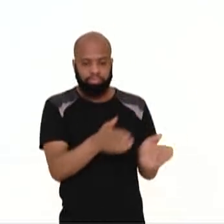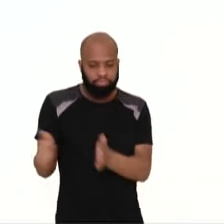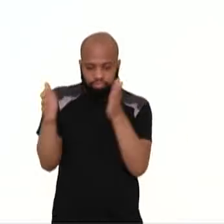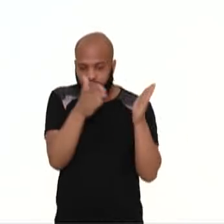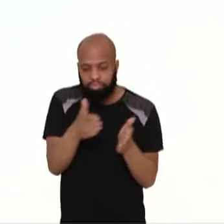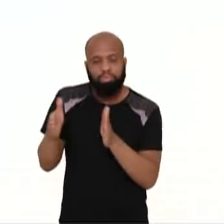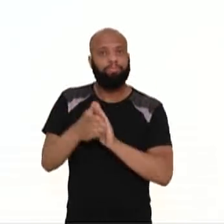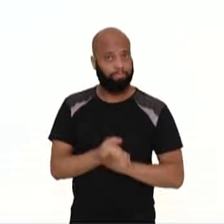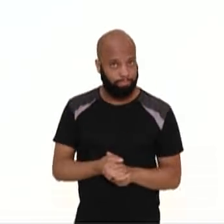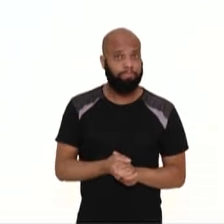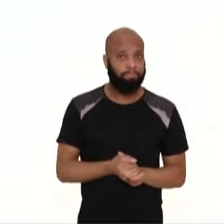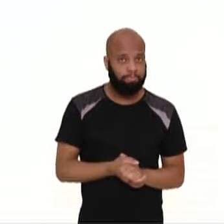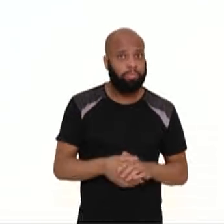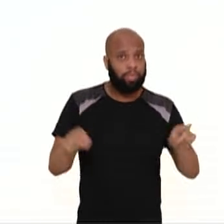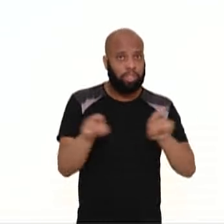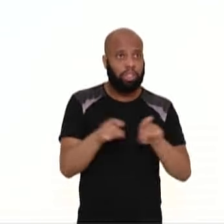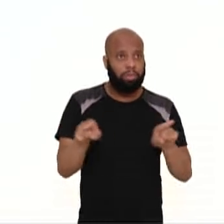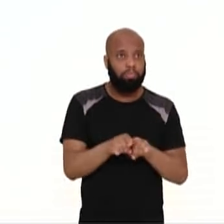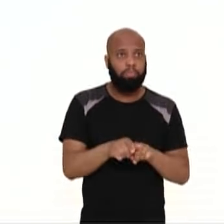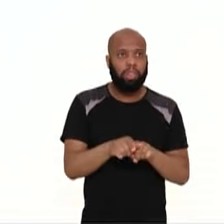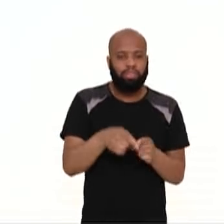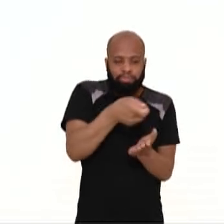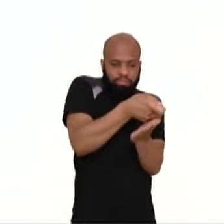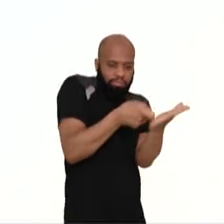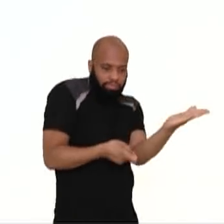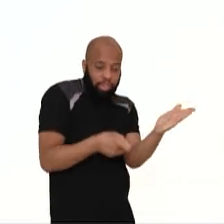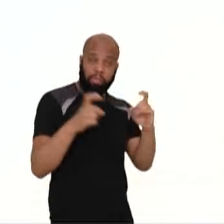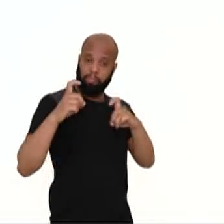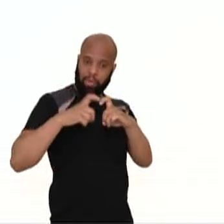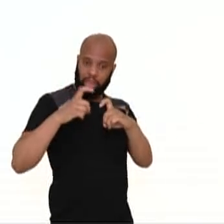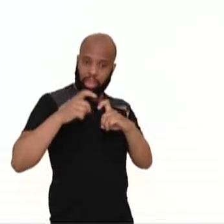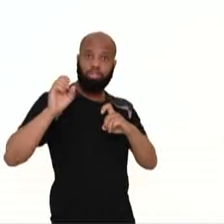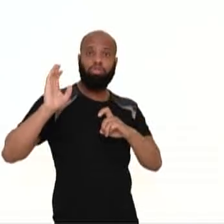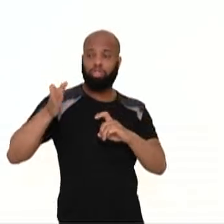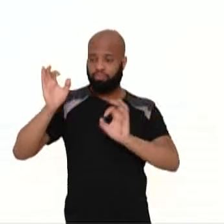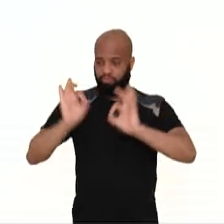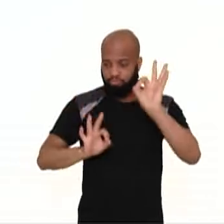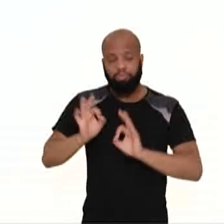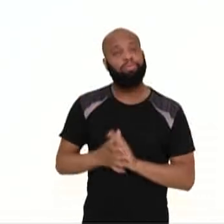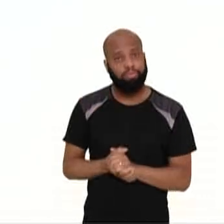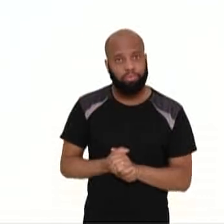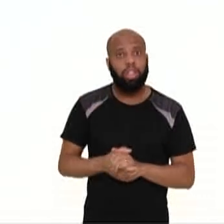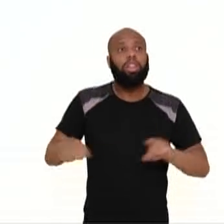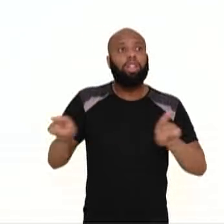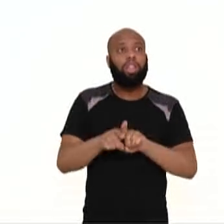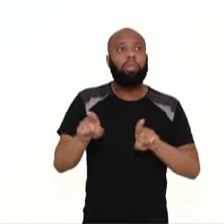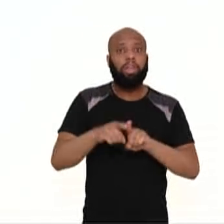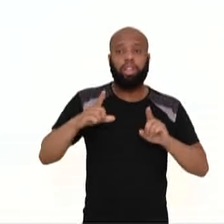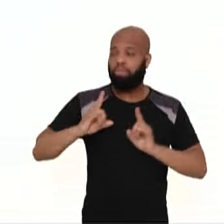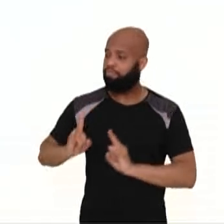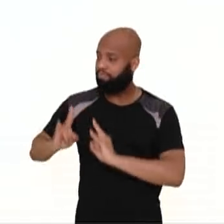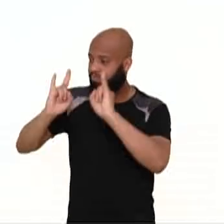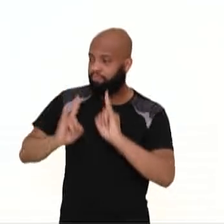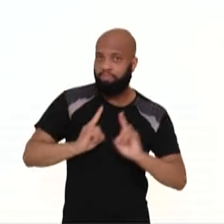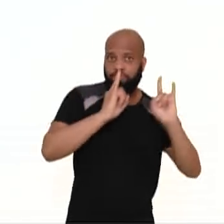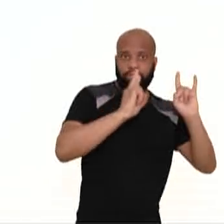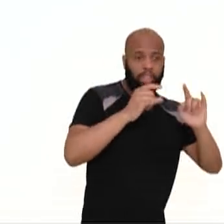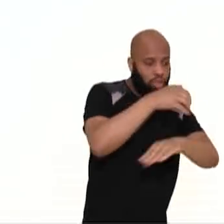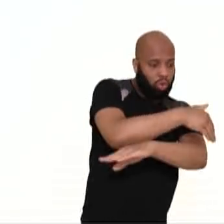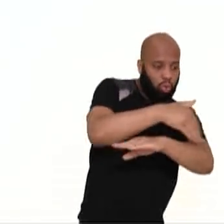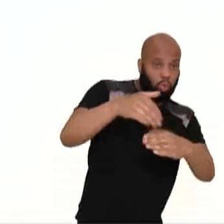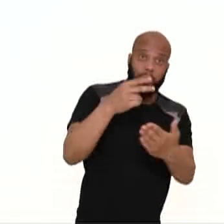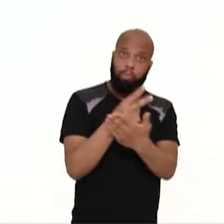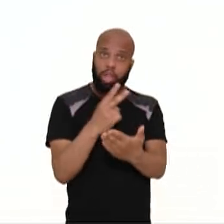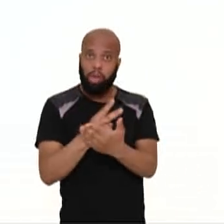produção, prontuários médicos, já está lá organizado, prédios de uma rua, já tem